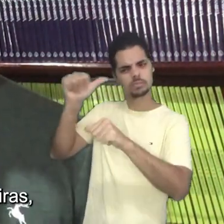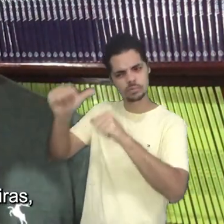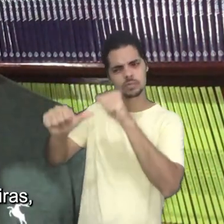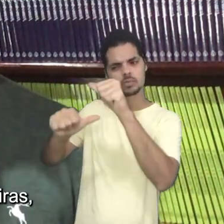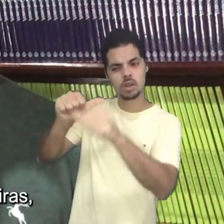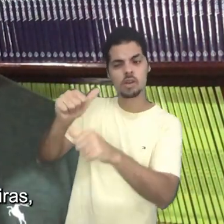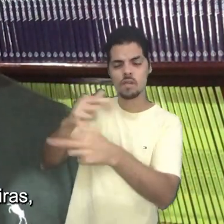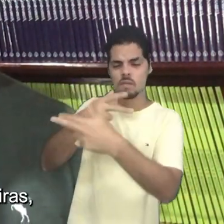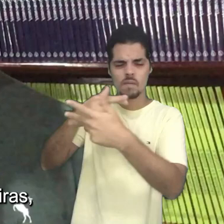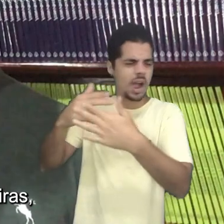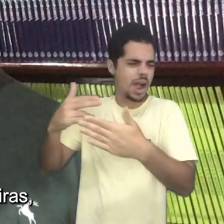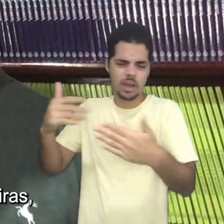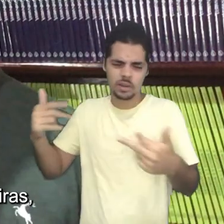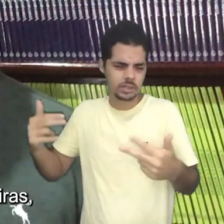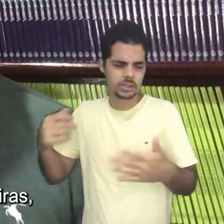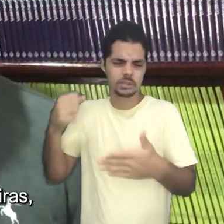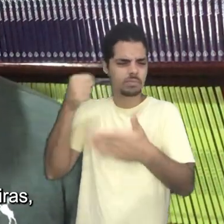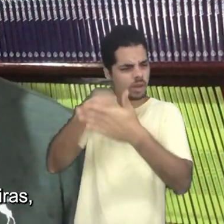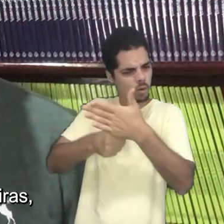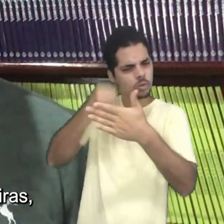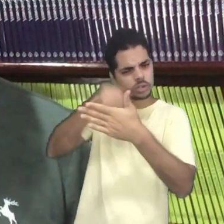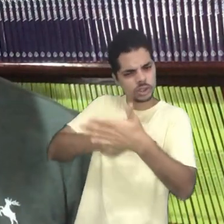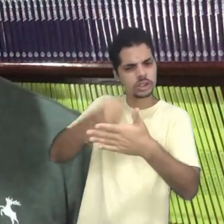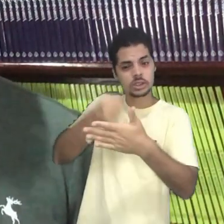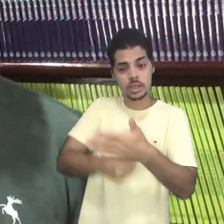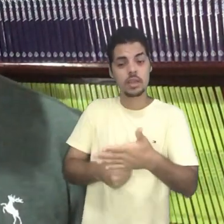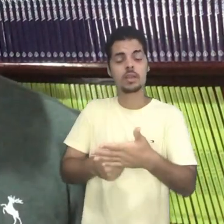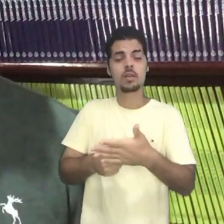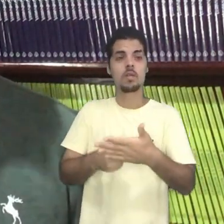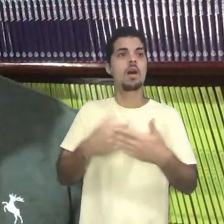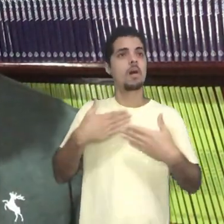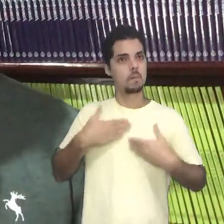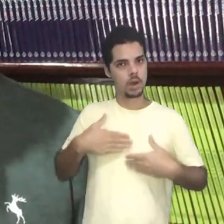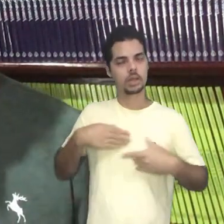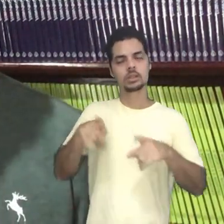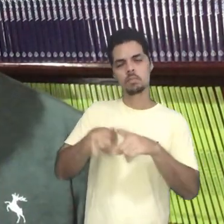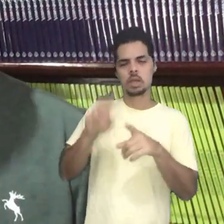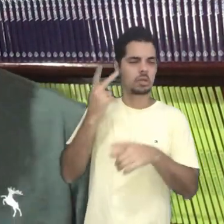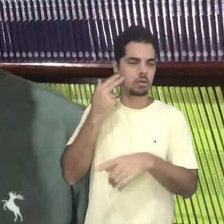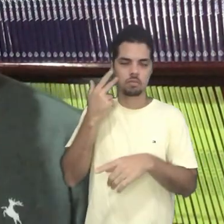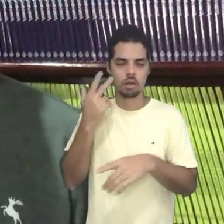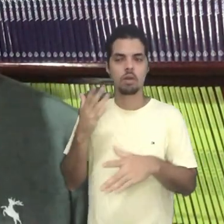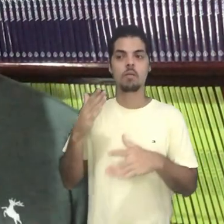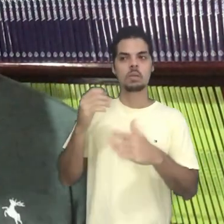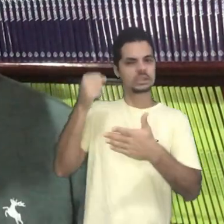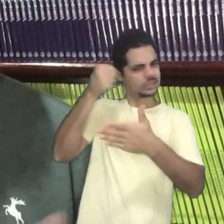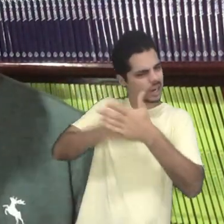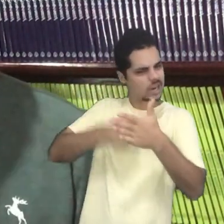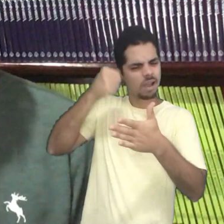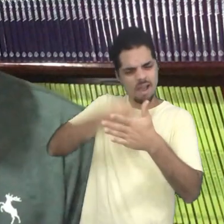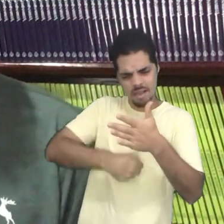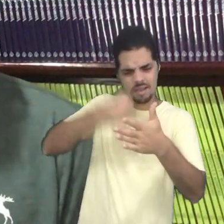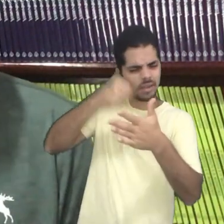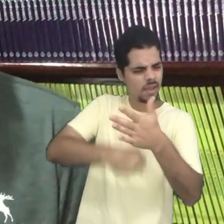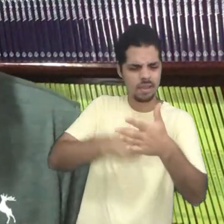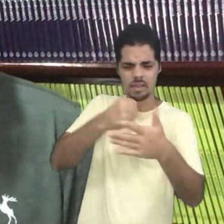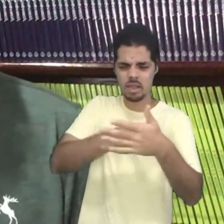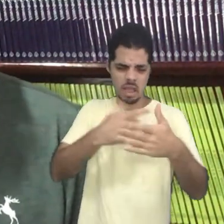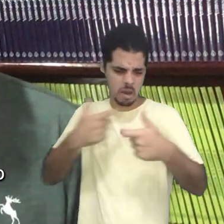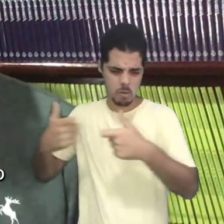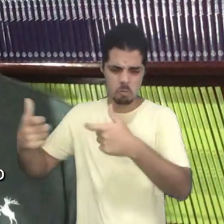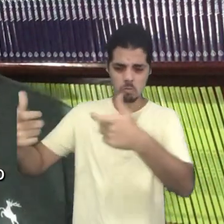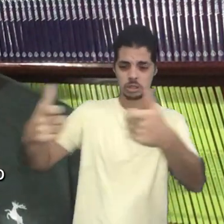poderia acontecer de diferentes maneiras, e não apenas uma única forma no qual nós conhecemos